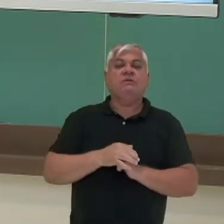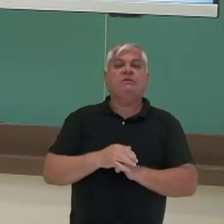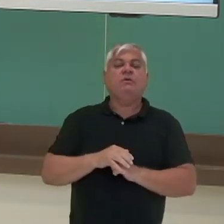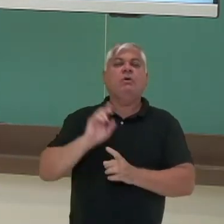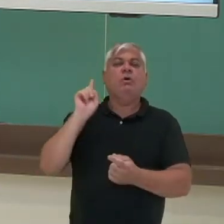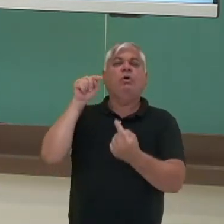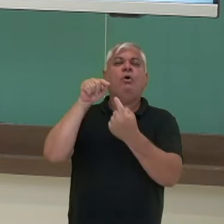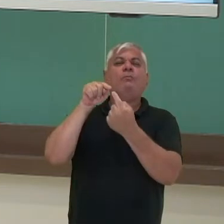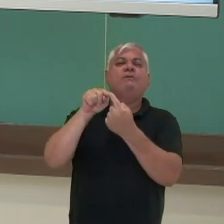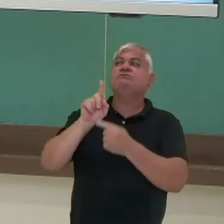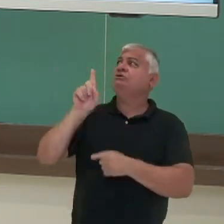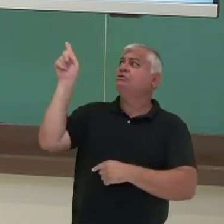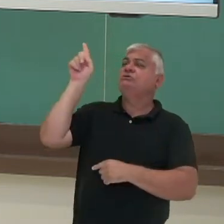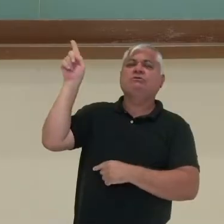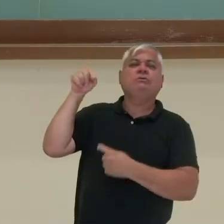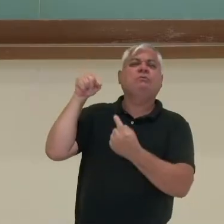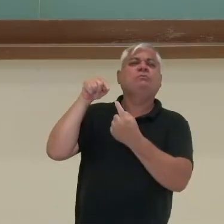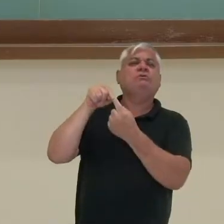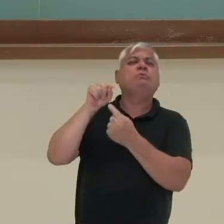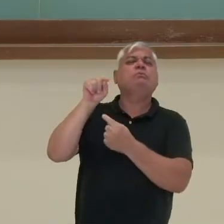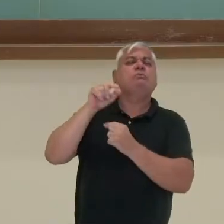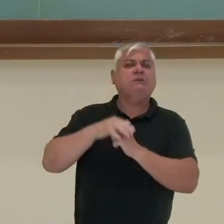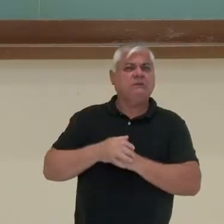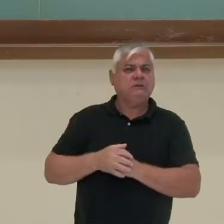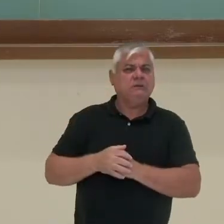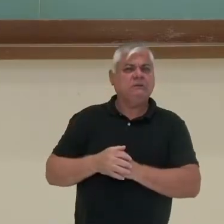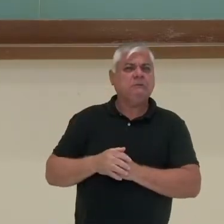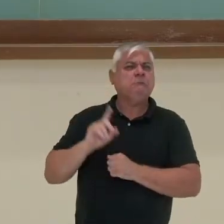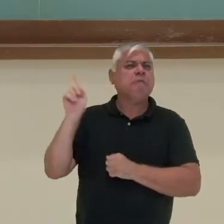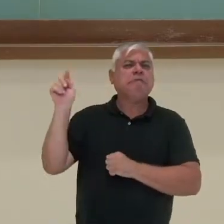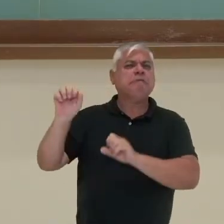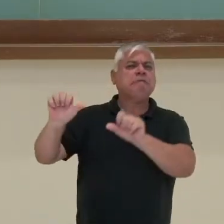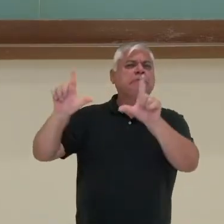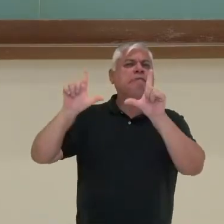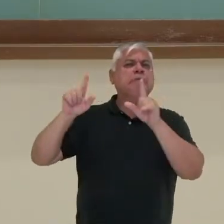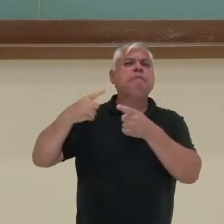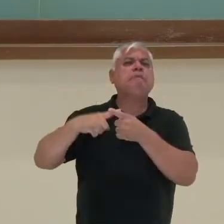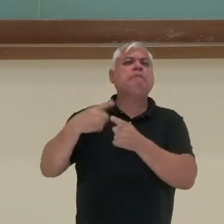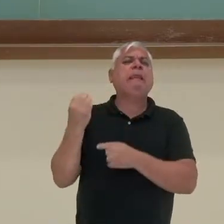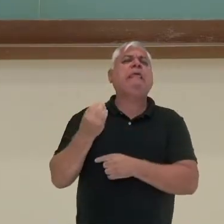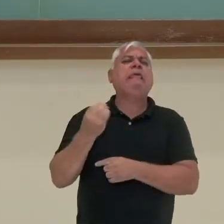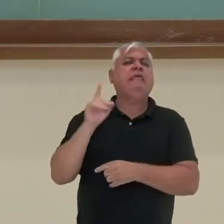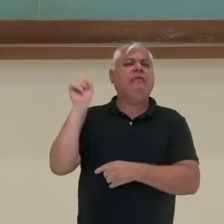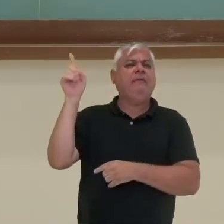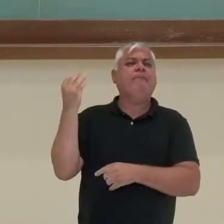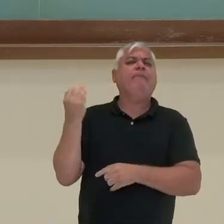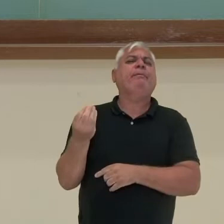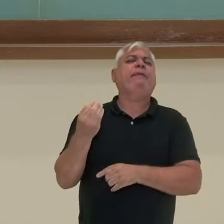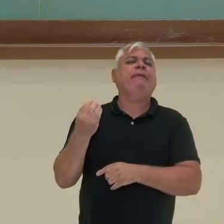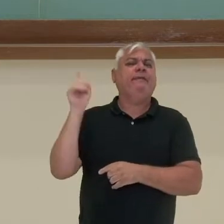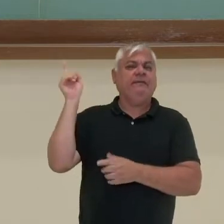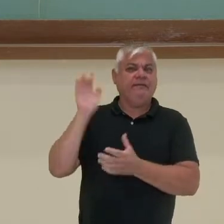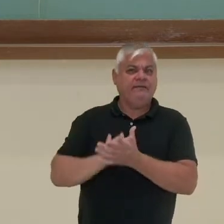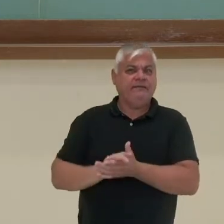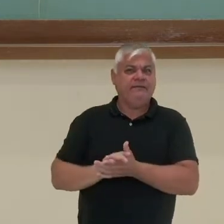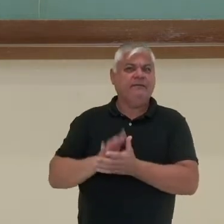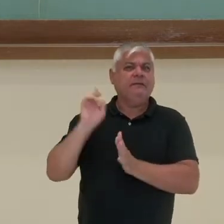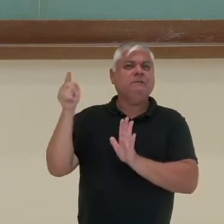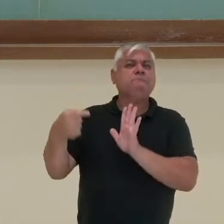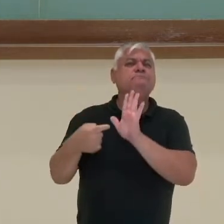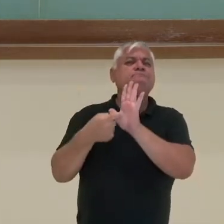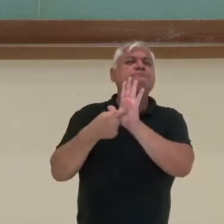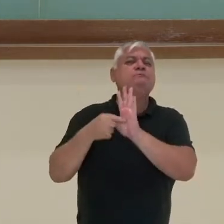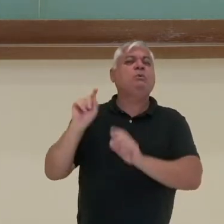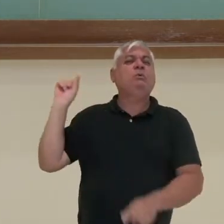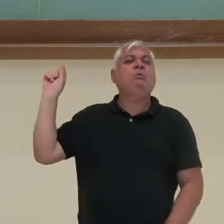objetivo deste cartaz de campanha, né? Qual o objetivo, para que ele serve, né? O que ele quer atingir, qual